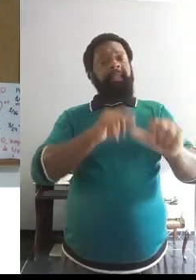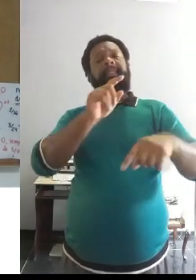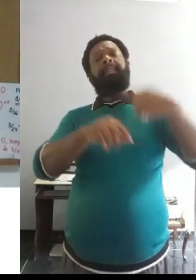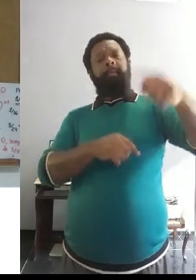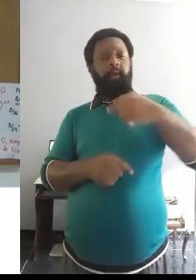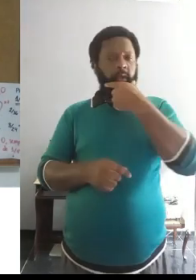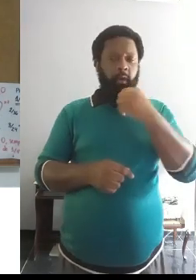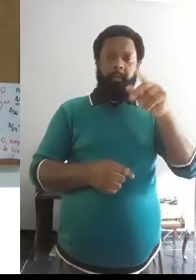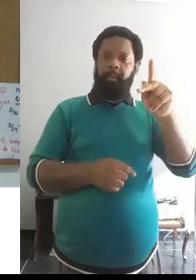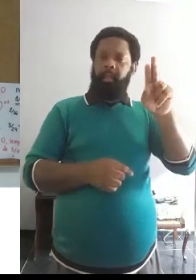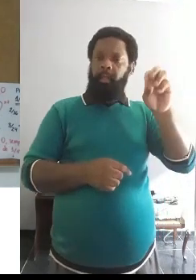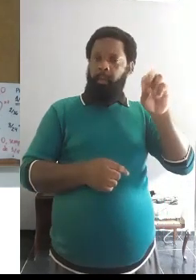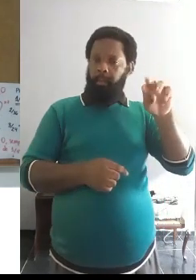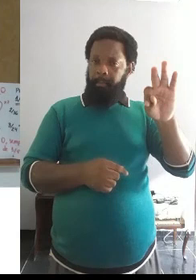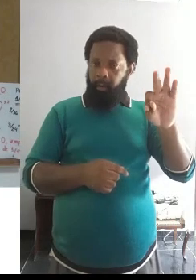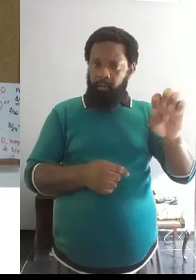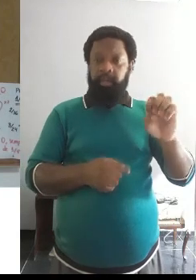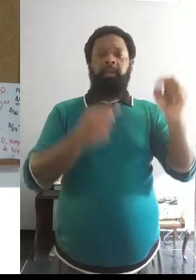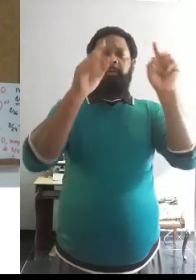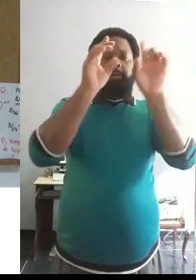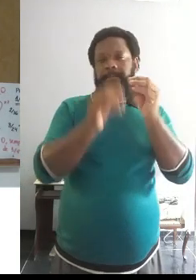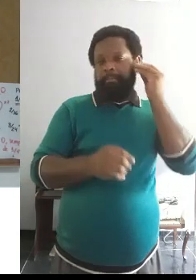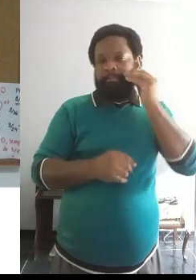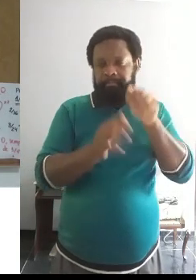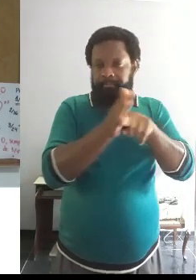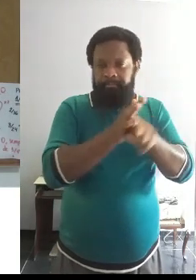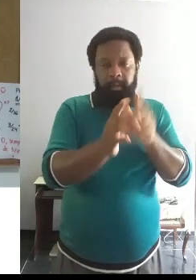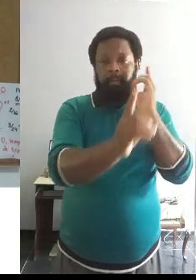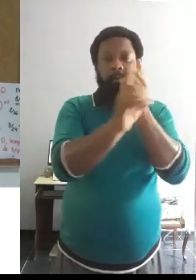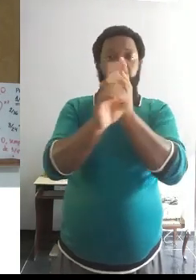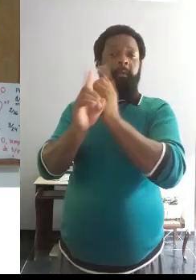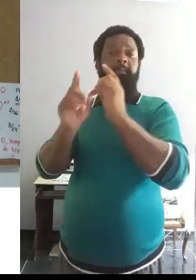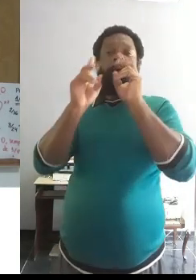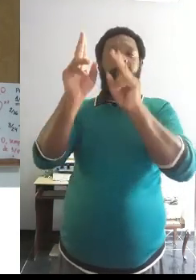esse experimento para outras situações e viu que isso se aplica a qualquer reação química.